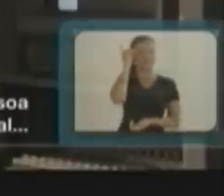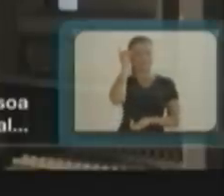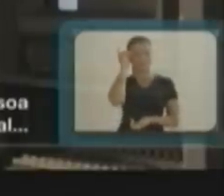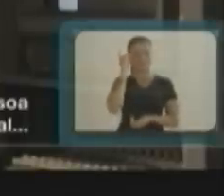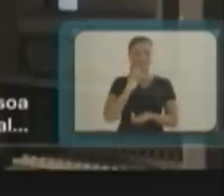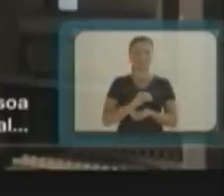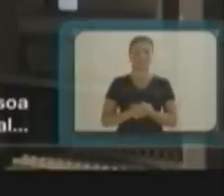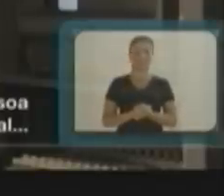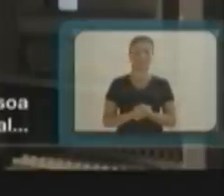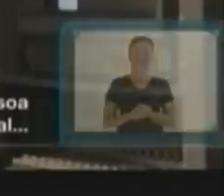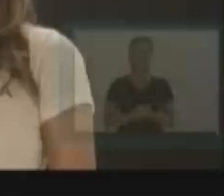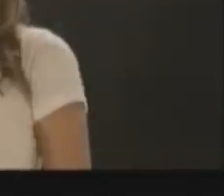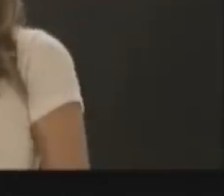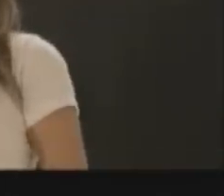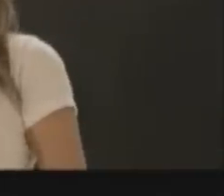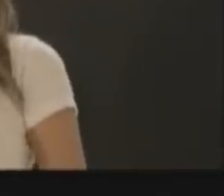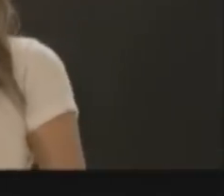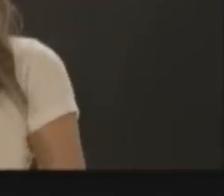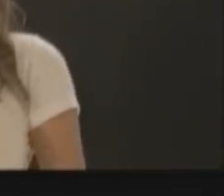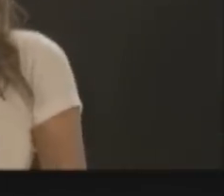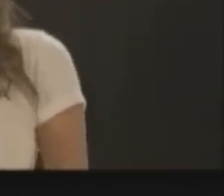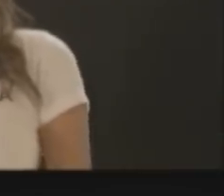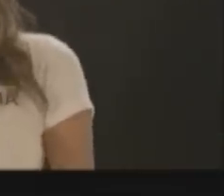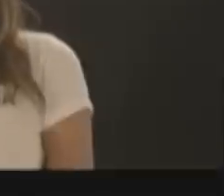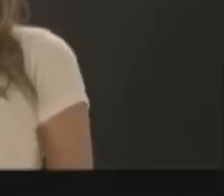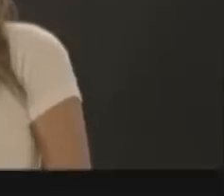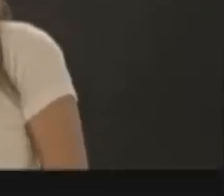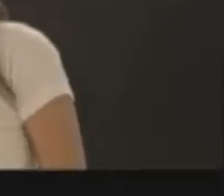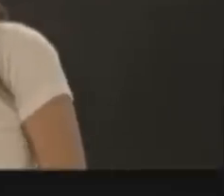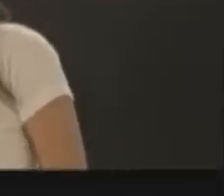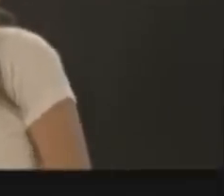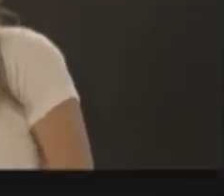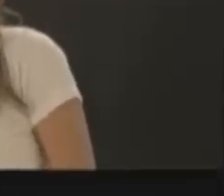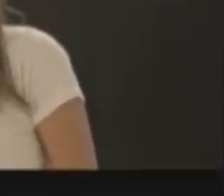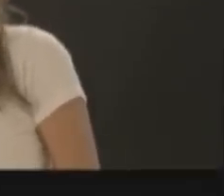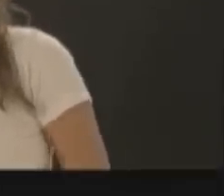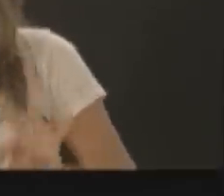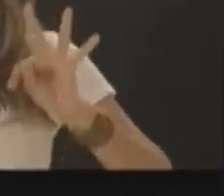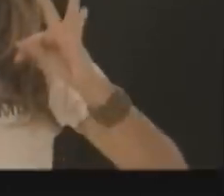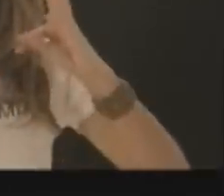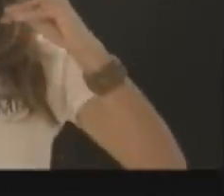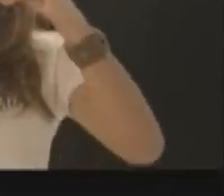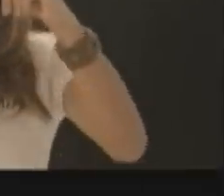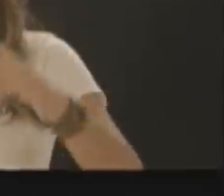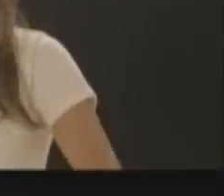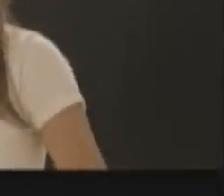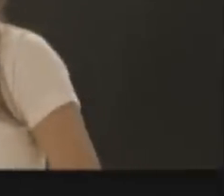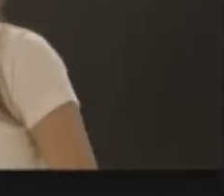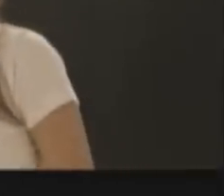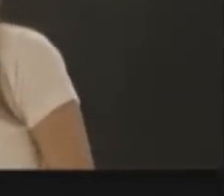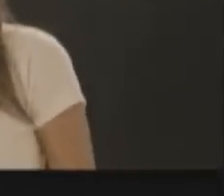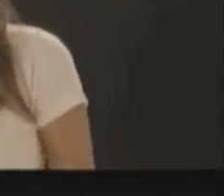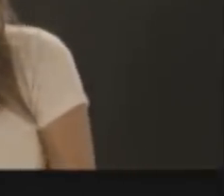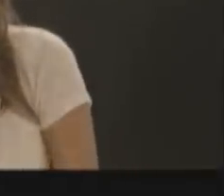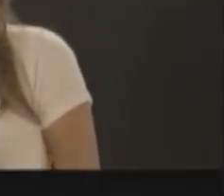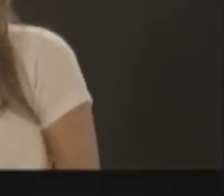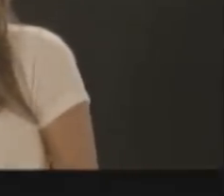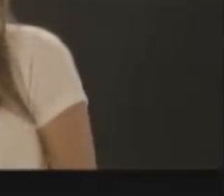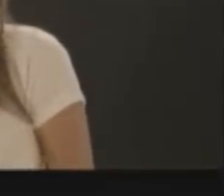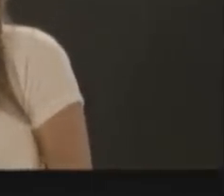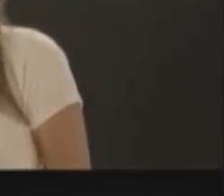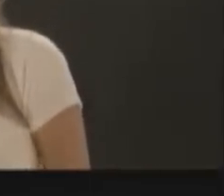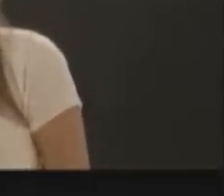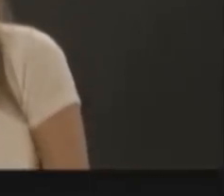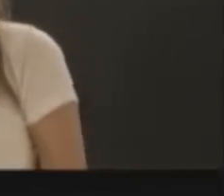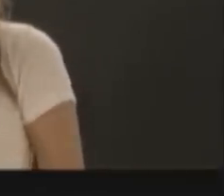com deficiência intelectual. A seguir, voz de intérprete. A mim, que sou uma pessoa surda, e a todos